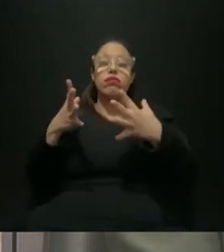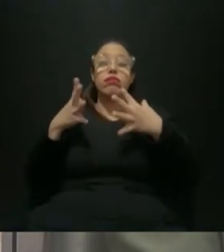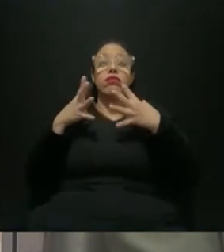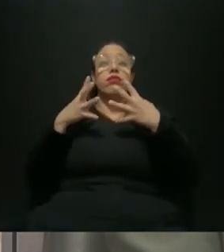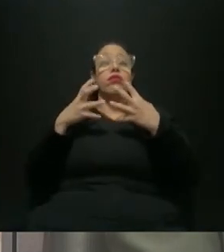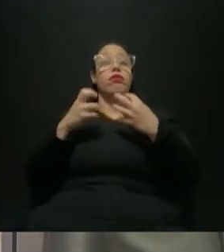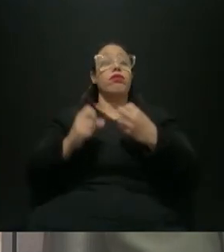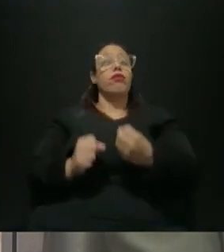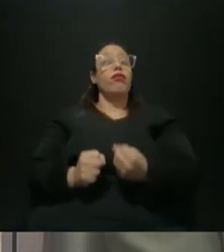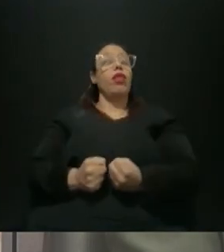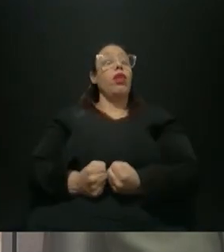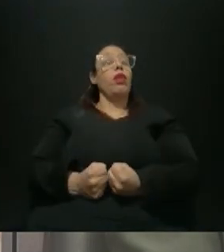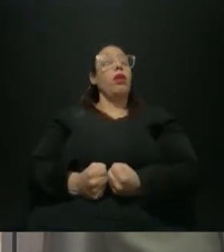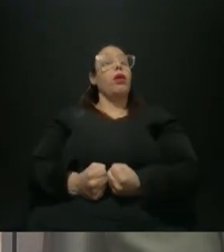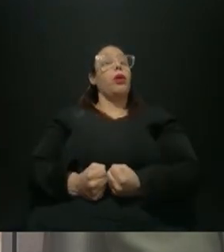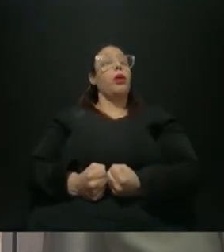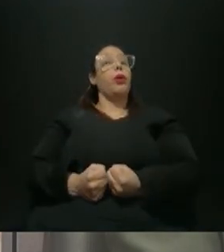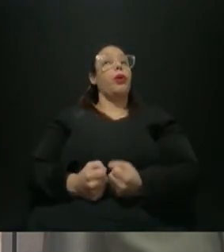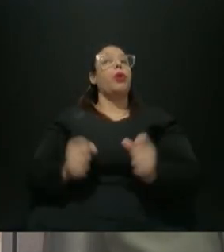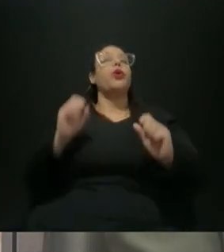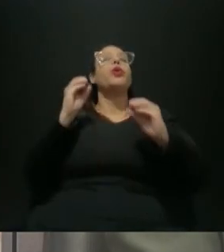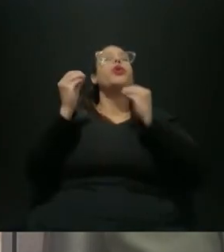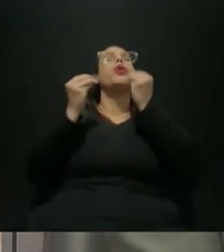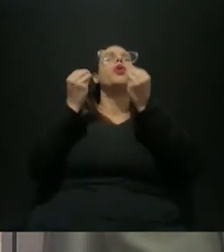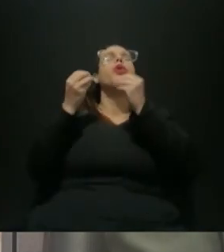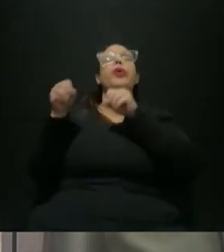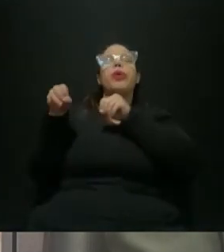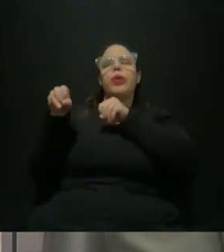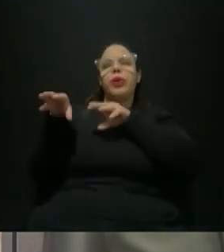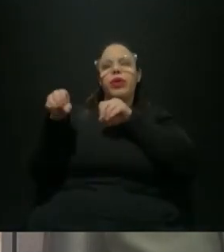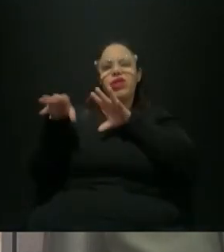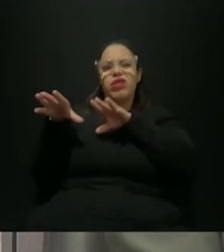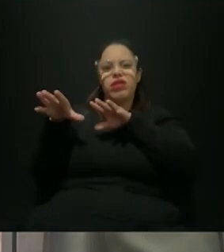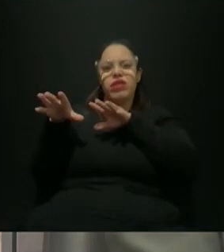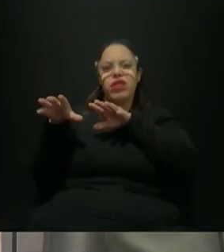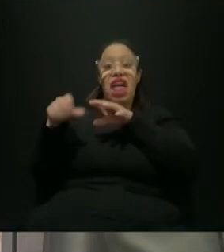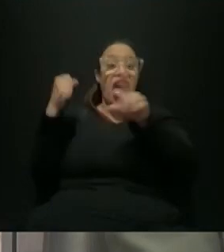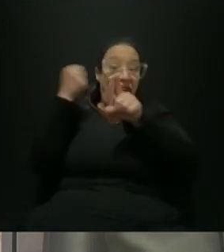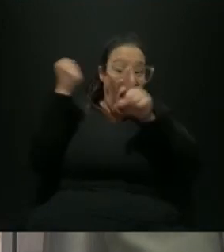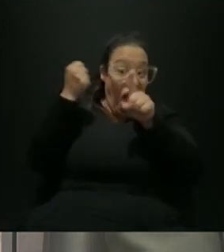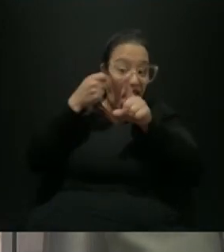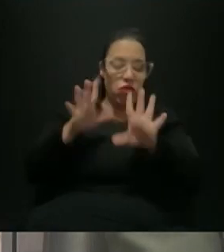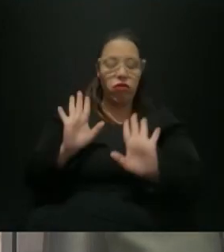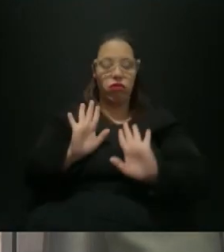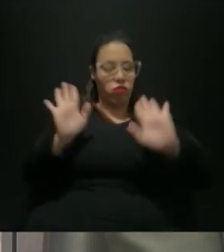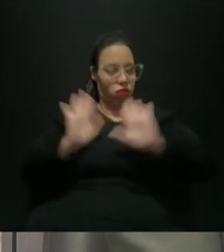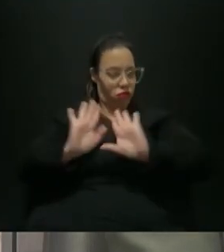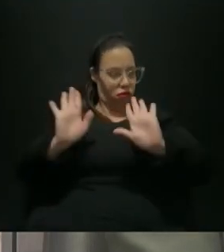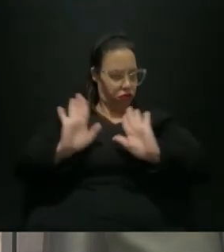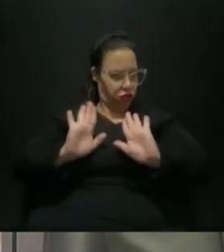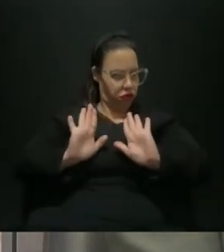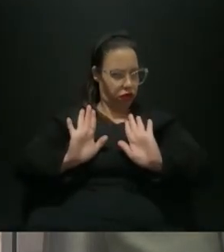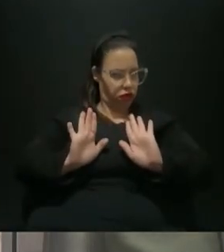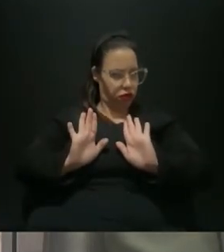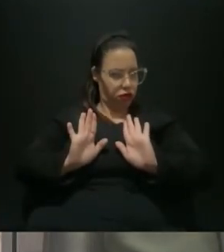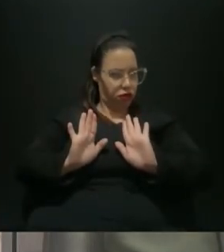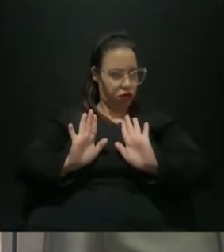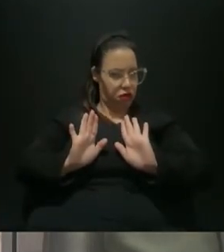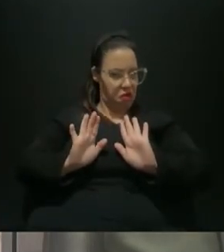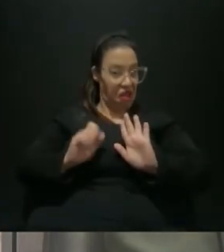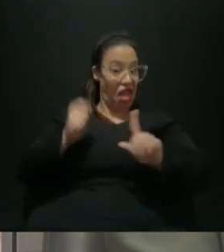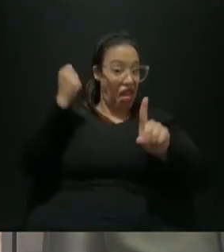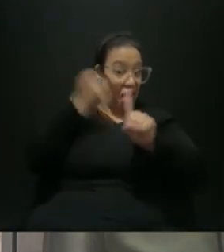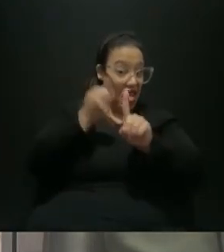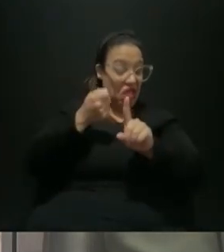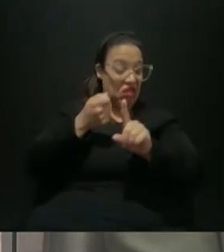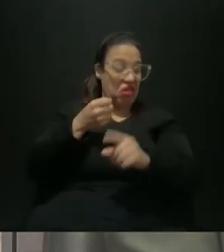posso educar ela sem agressão, sem descontar até minhas frustrações.